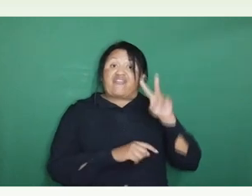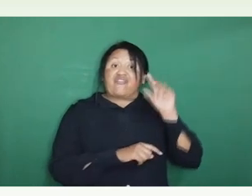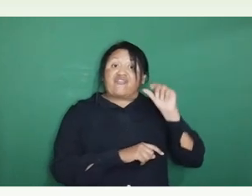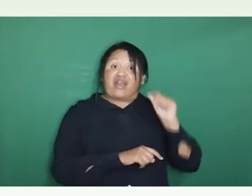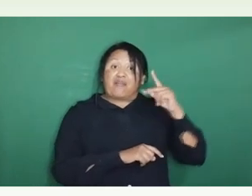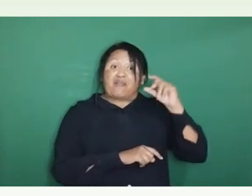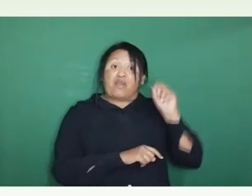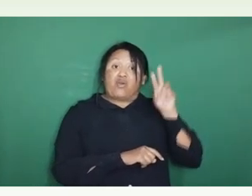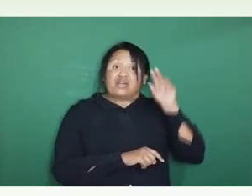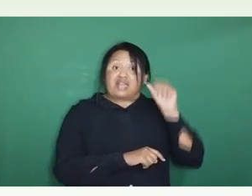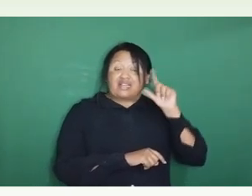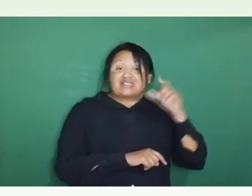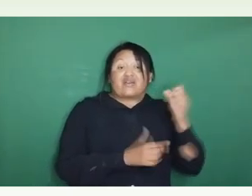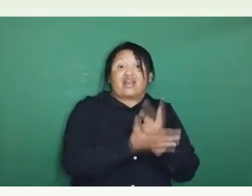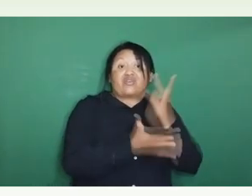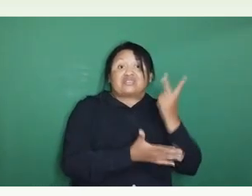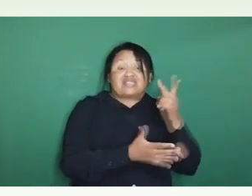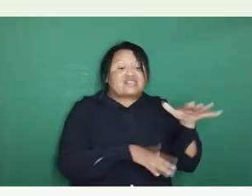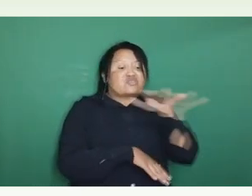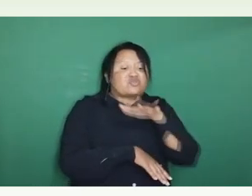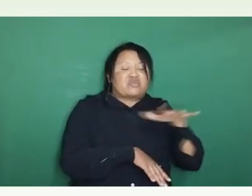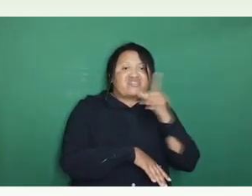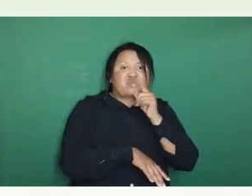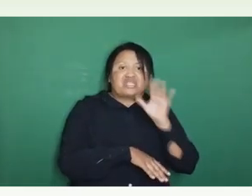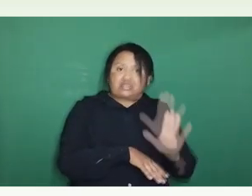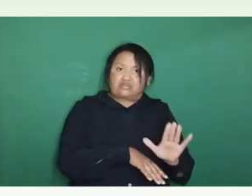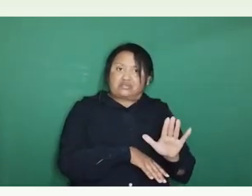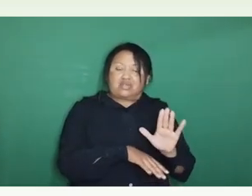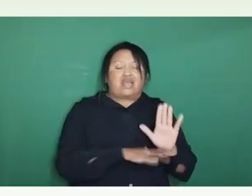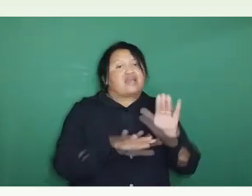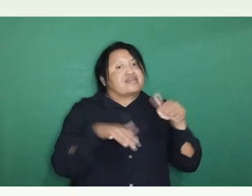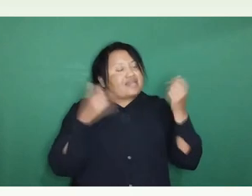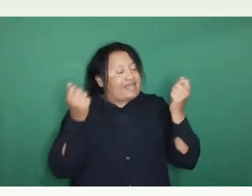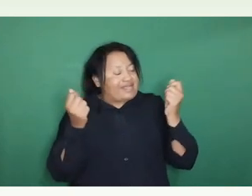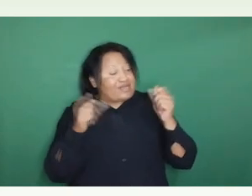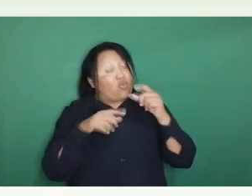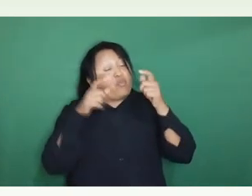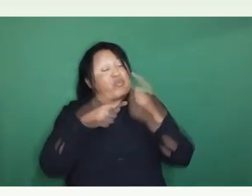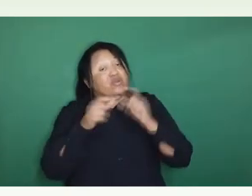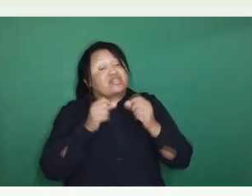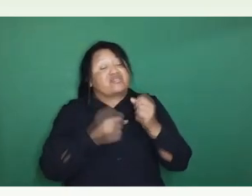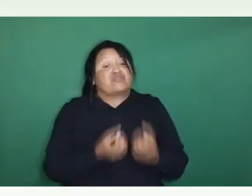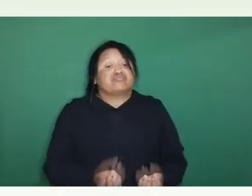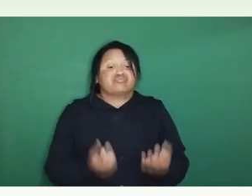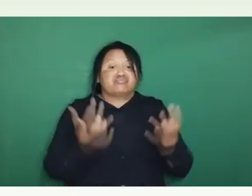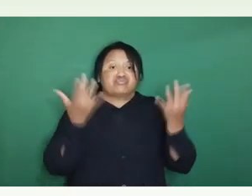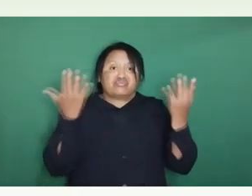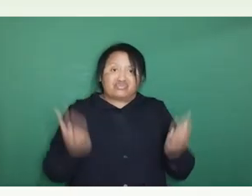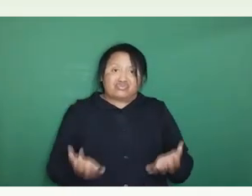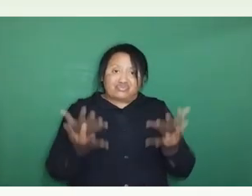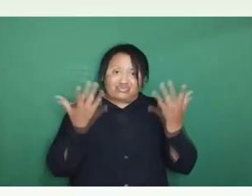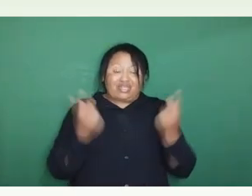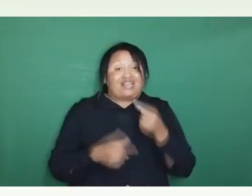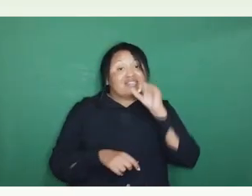evaporação é um fenômeno natural né que acontece em geral na superfície de um líquido aquela parte superior vai